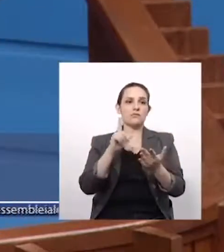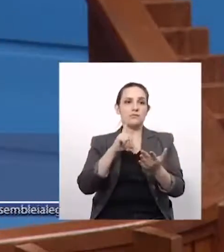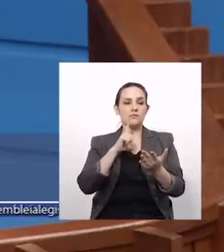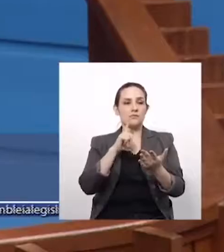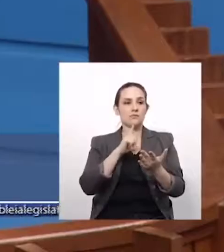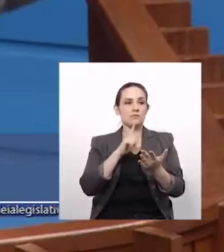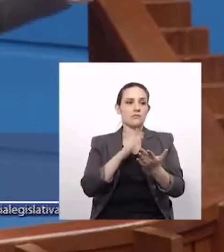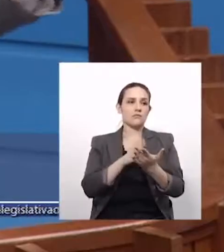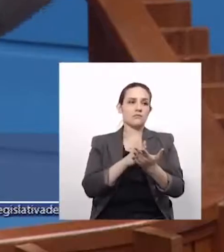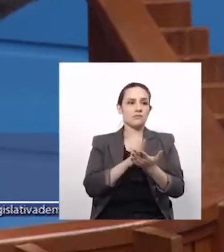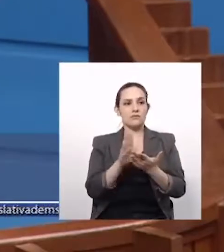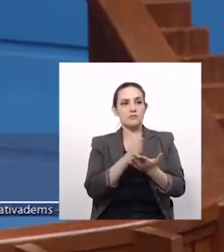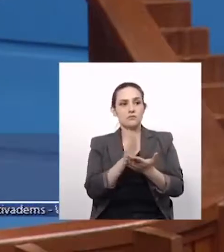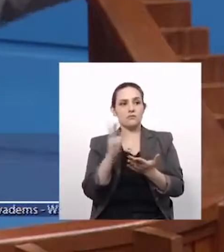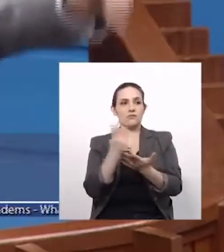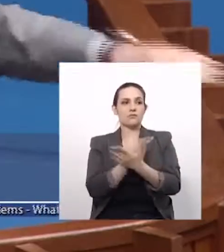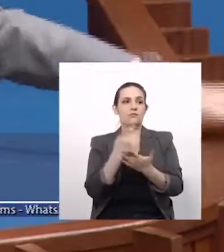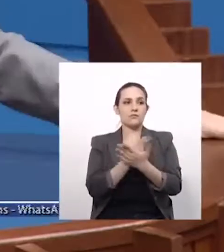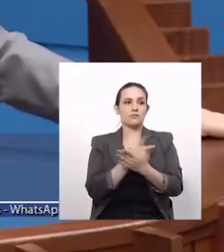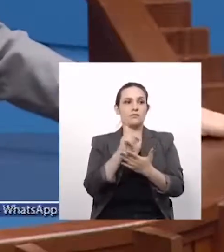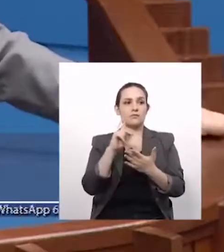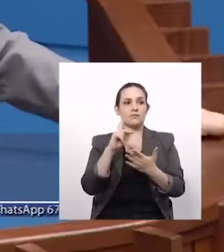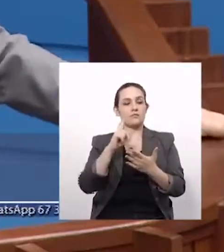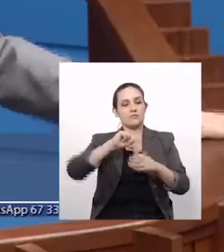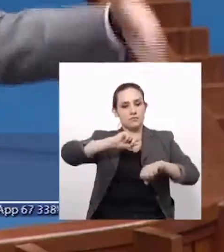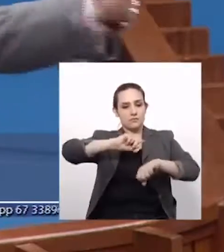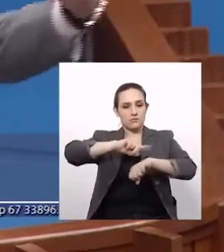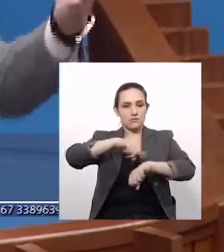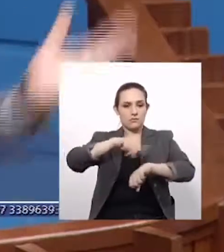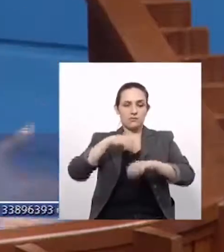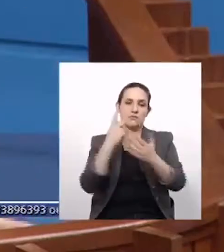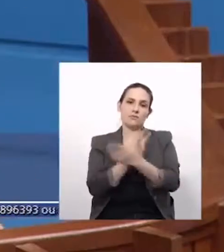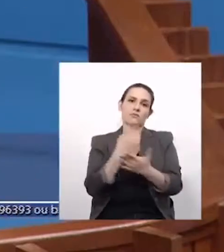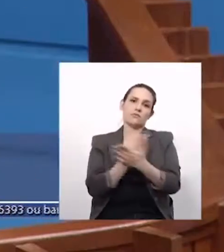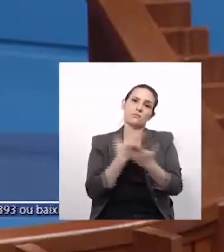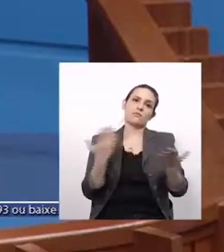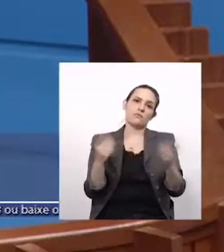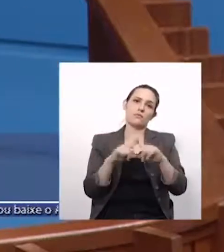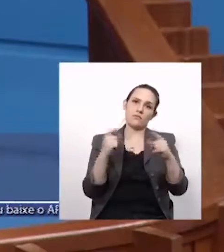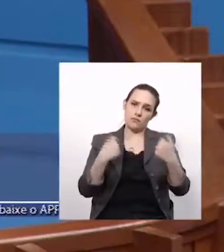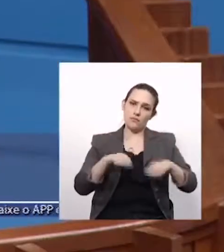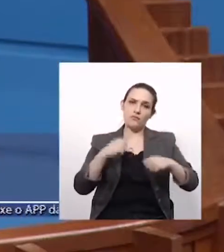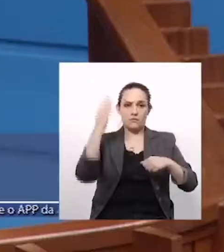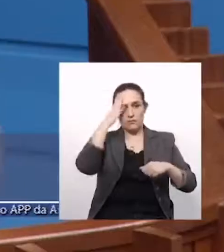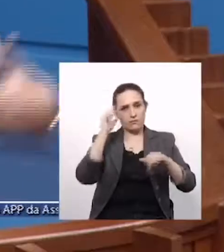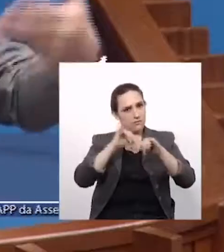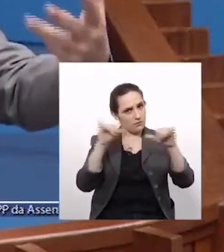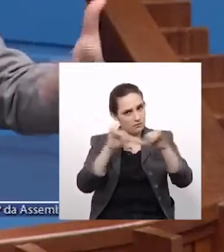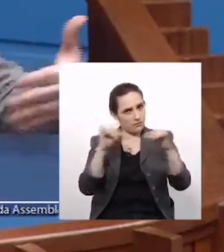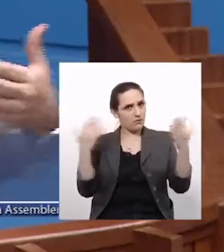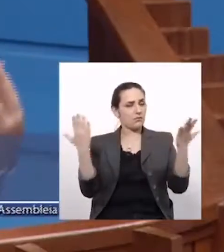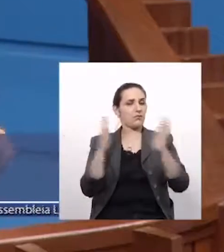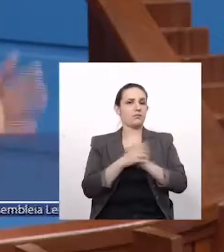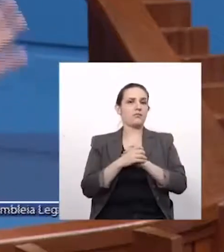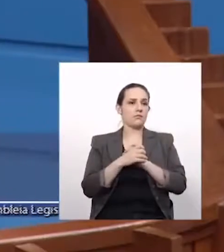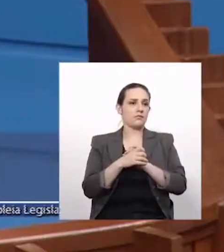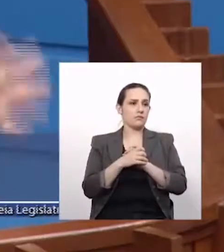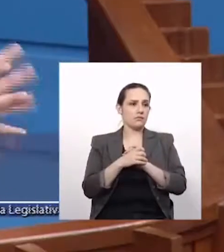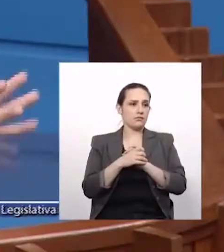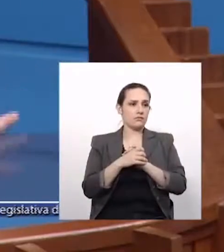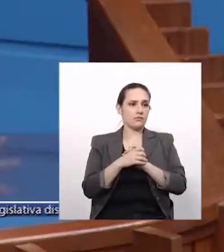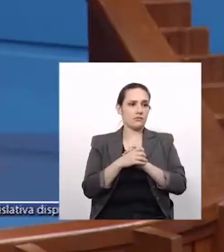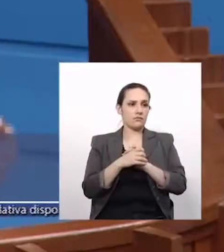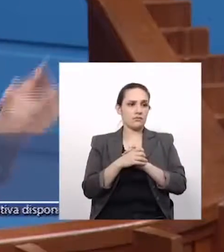energia e mesmo assim foi equívoco na leitura. Então eu preciso levantar essas informações. A partir do momento que eu tenho um